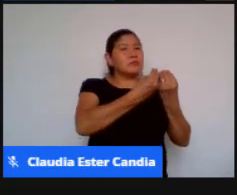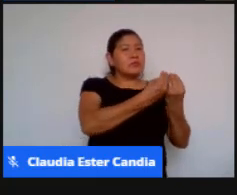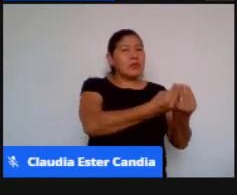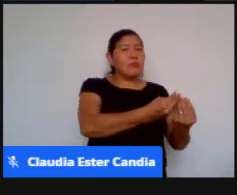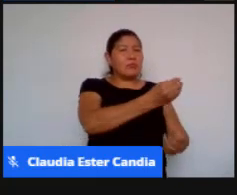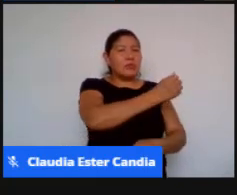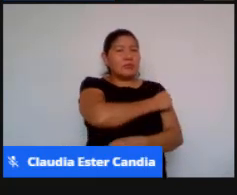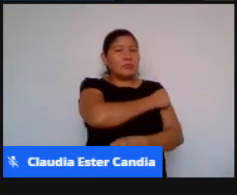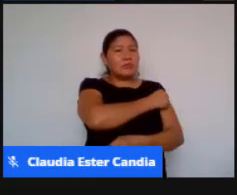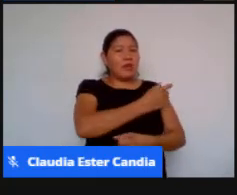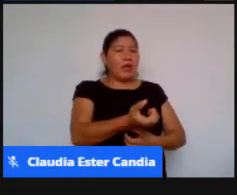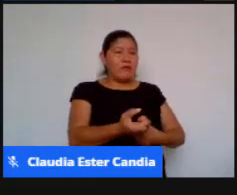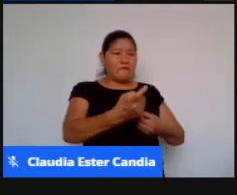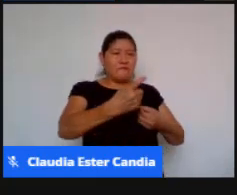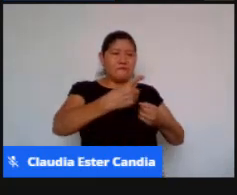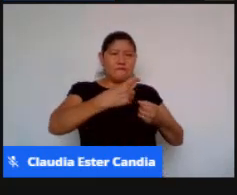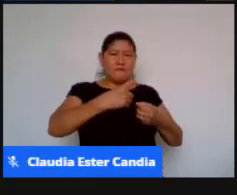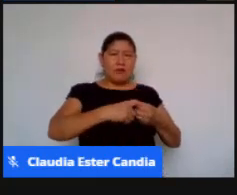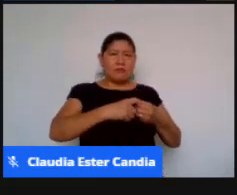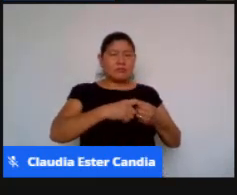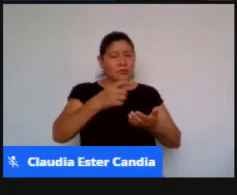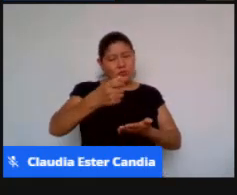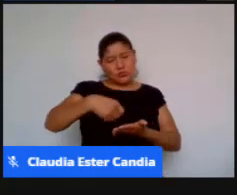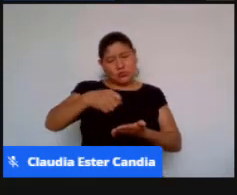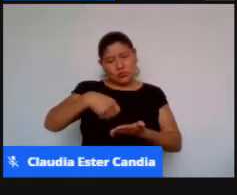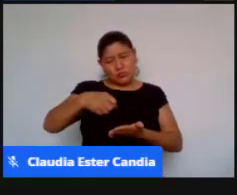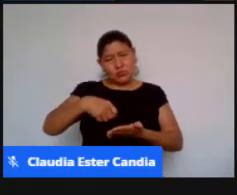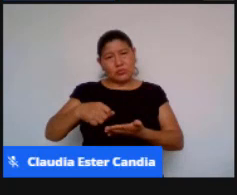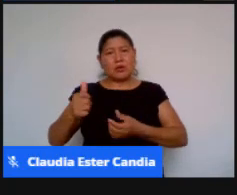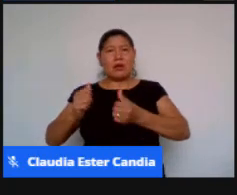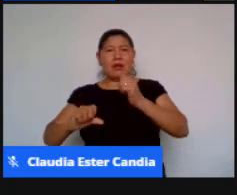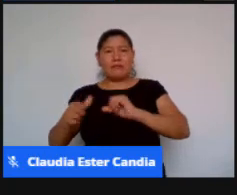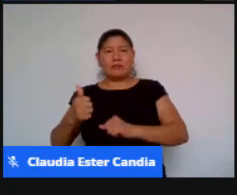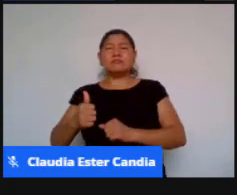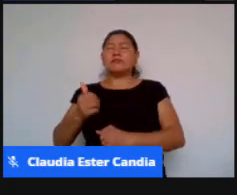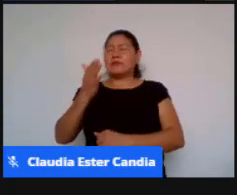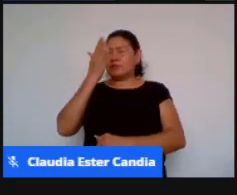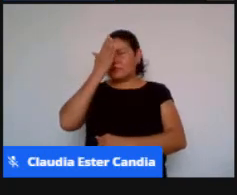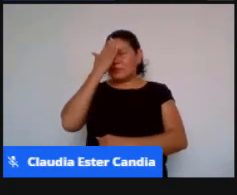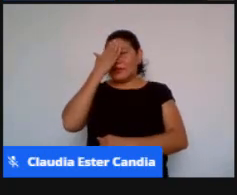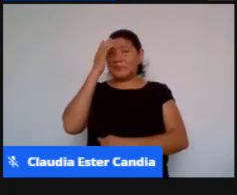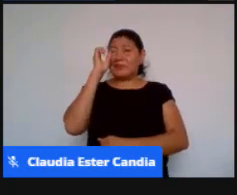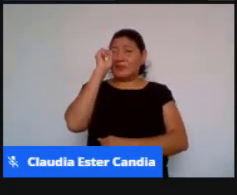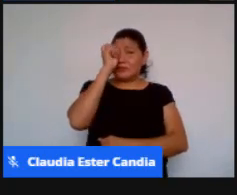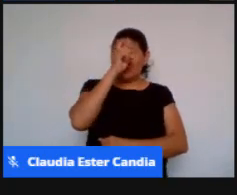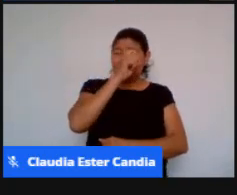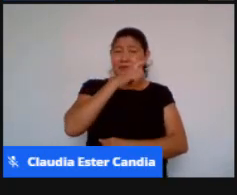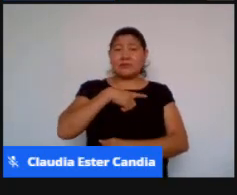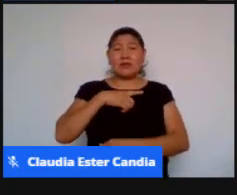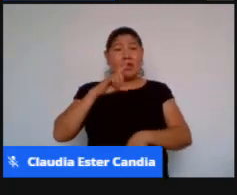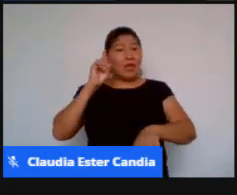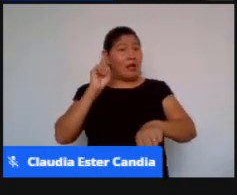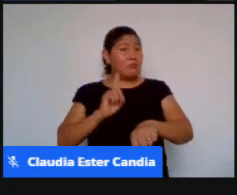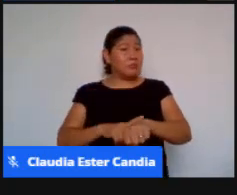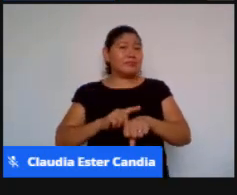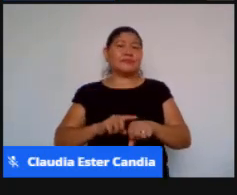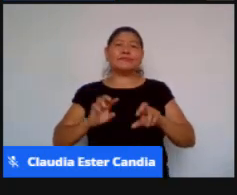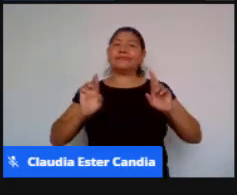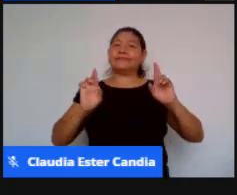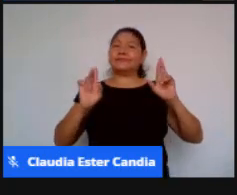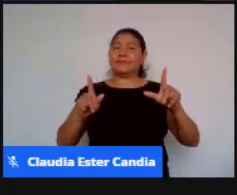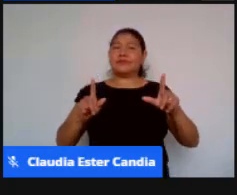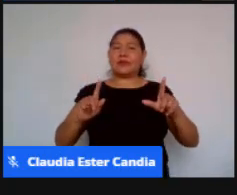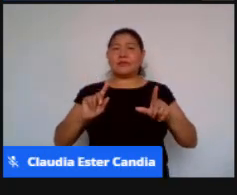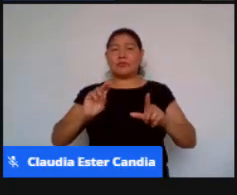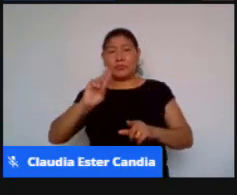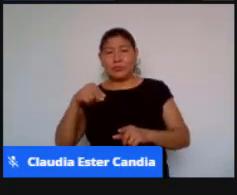corrigirem, nada disso é fácil, né? Nada disso é fácil. Estamos no outro momento, né? Estamos no outro momento, temos que desenvolver nosso trabalho